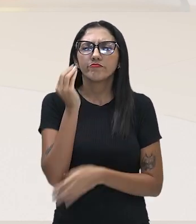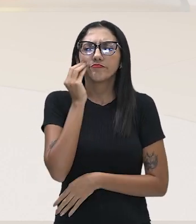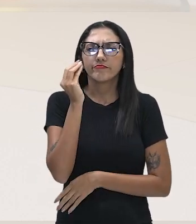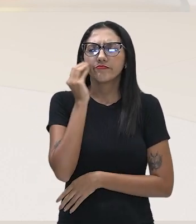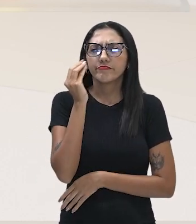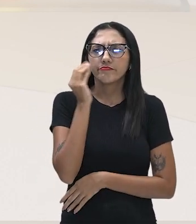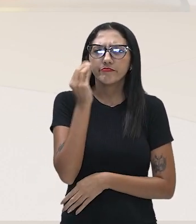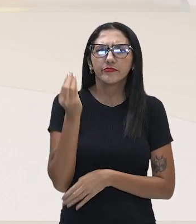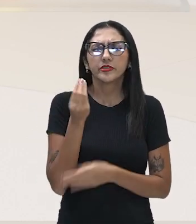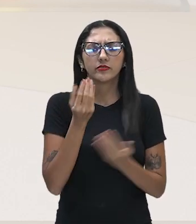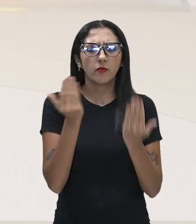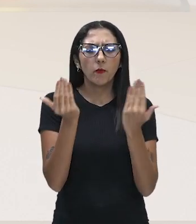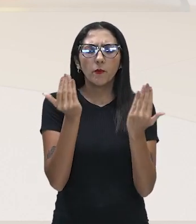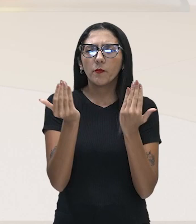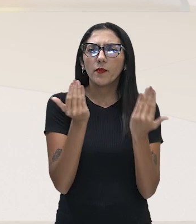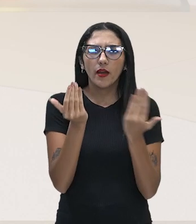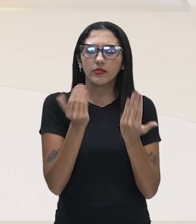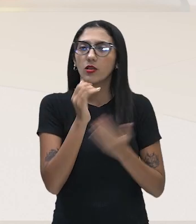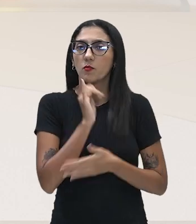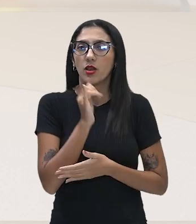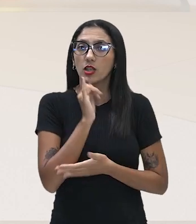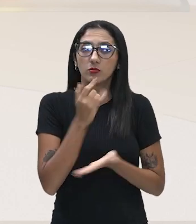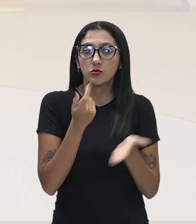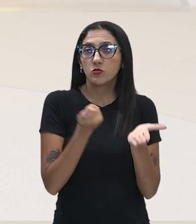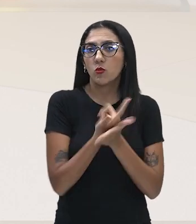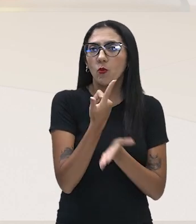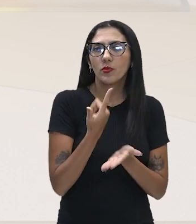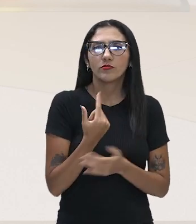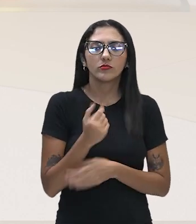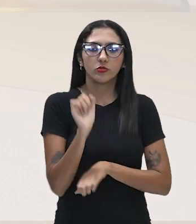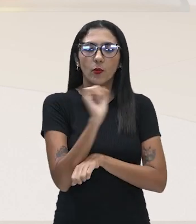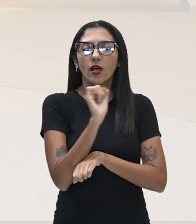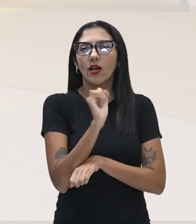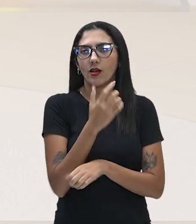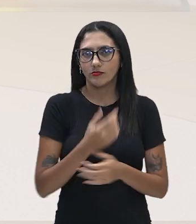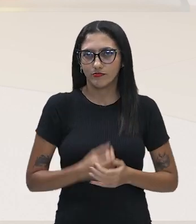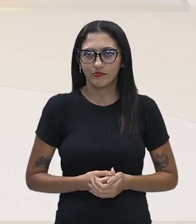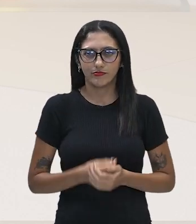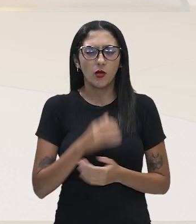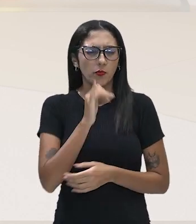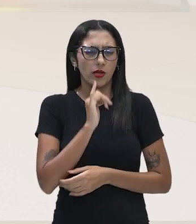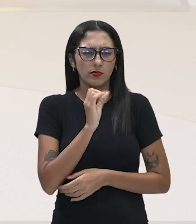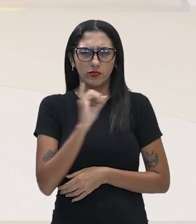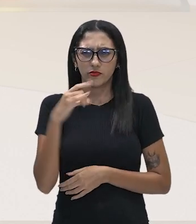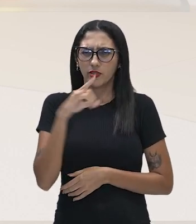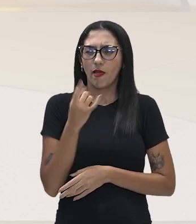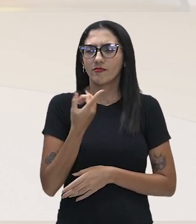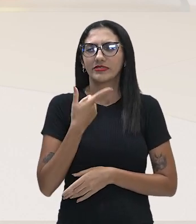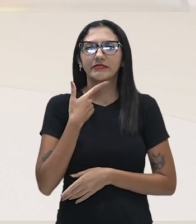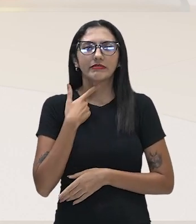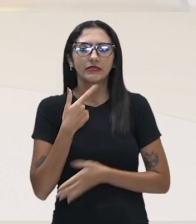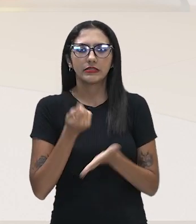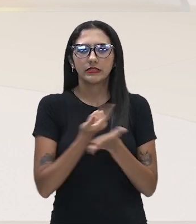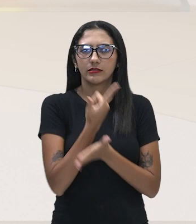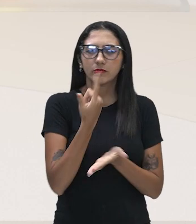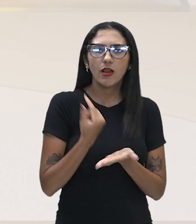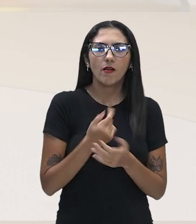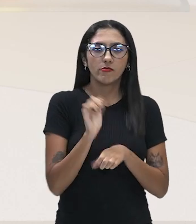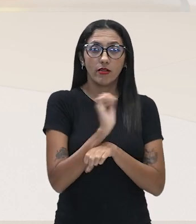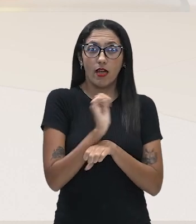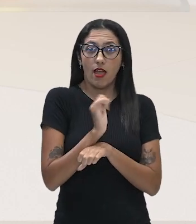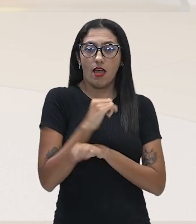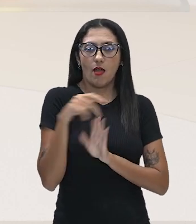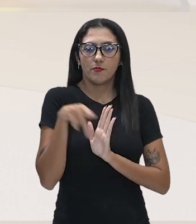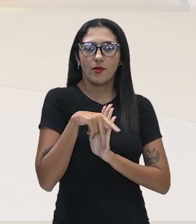supostos financiamentos de veículos, né? Quem que não tem o desejo ali de comprar o seu veículo próprio? Com certeza